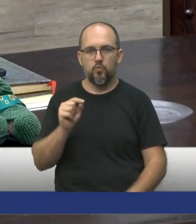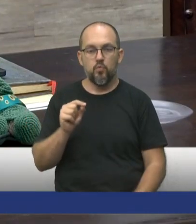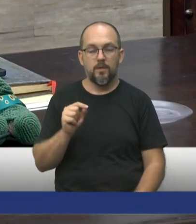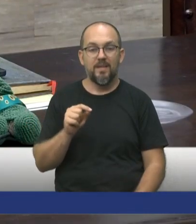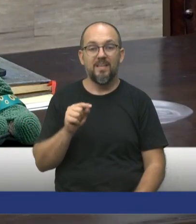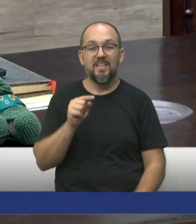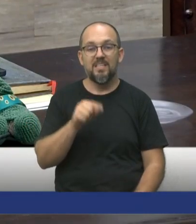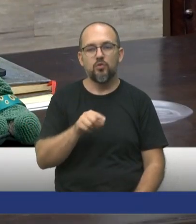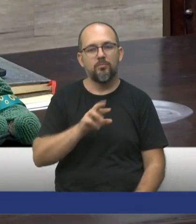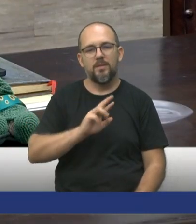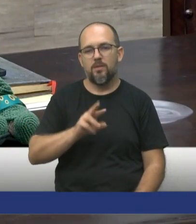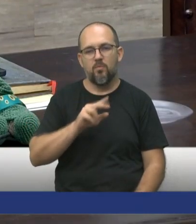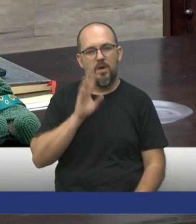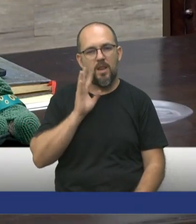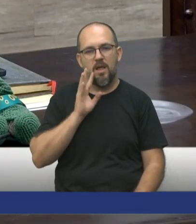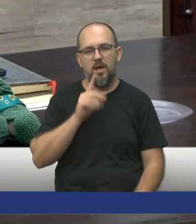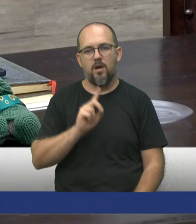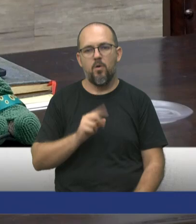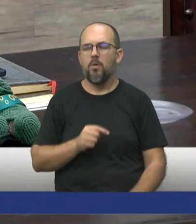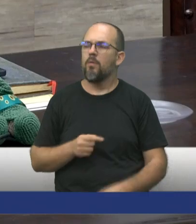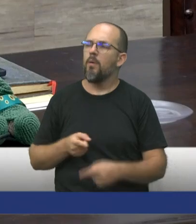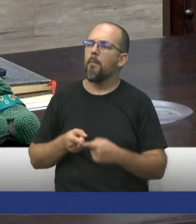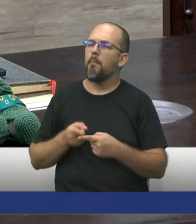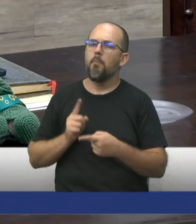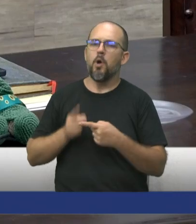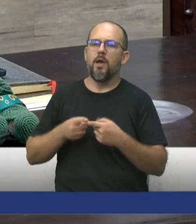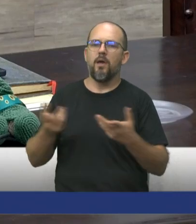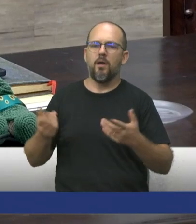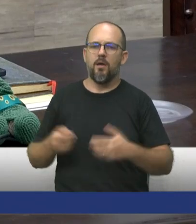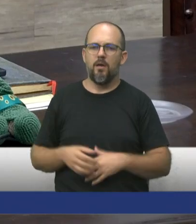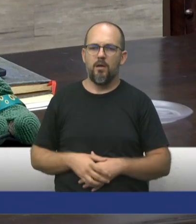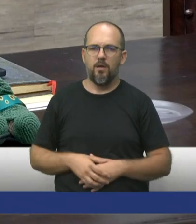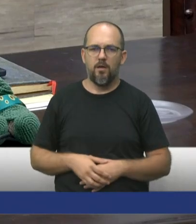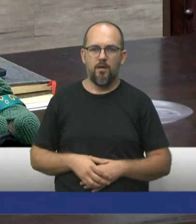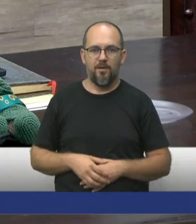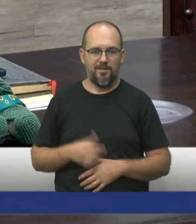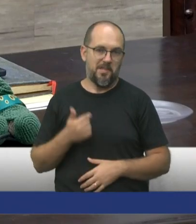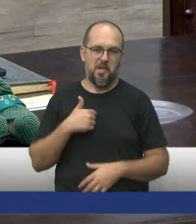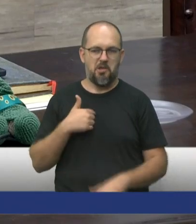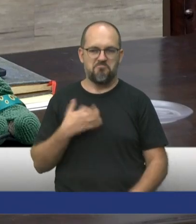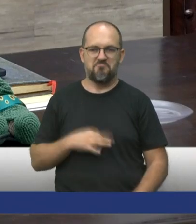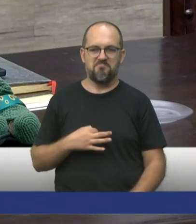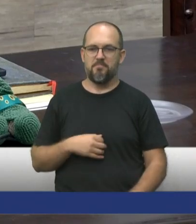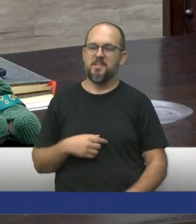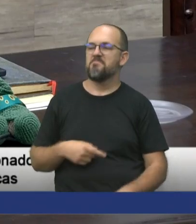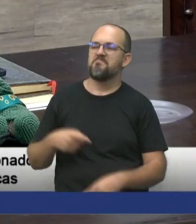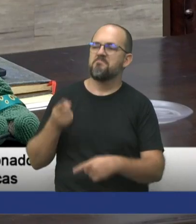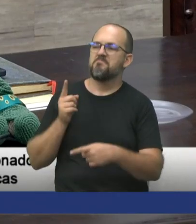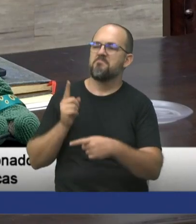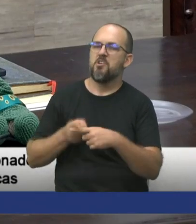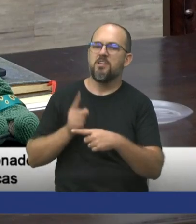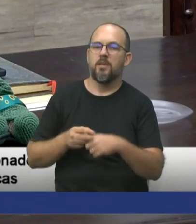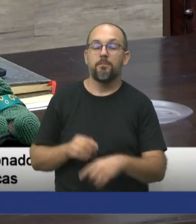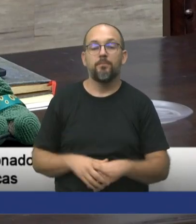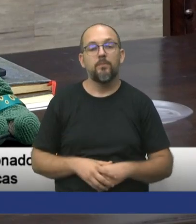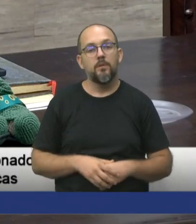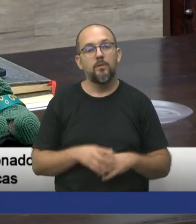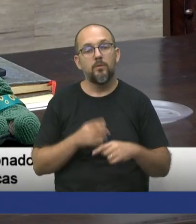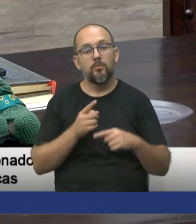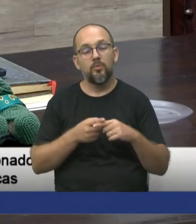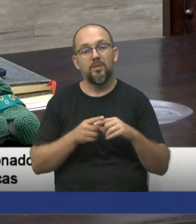não é legal. Eu falei, por quê? Né, eu, dona da razão, por quê? Porque